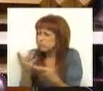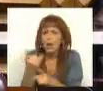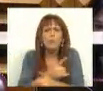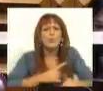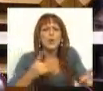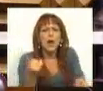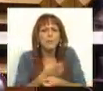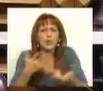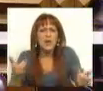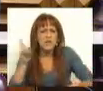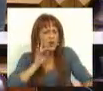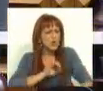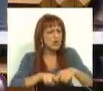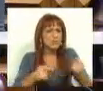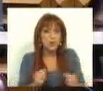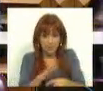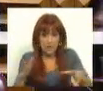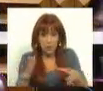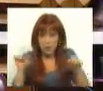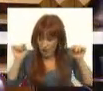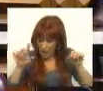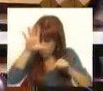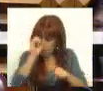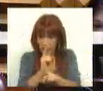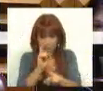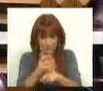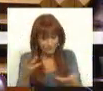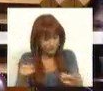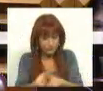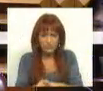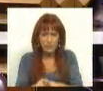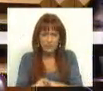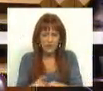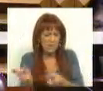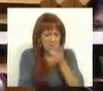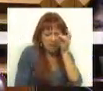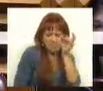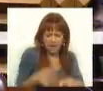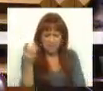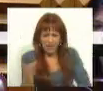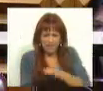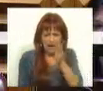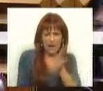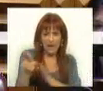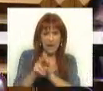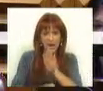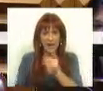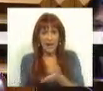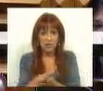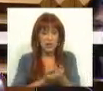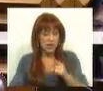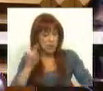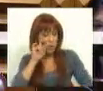justifica, senhoras e senhores deputados da maioria, que este Governo atropele as regras mais básicas da segurança e da